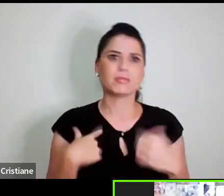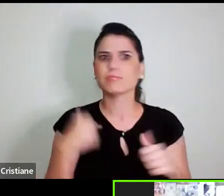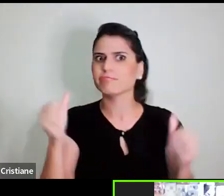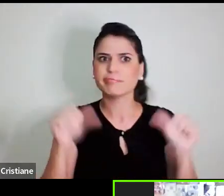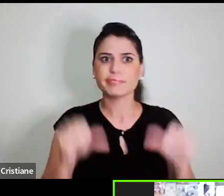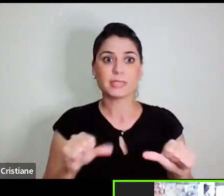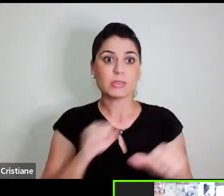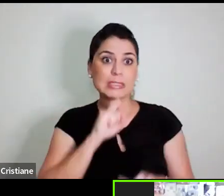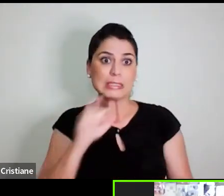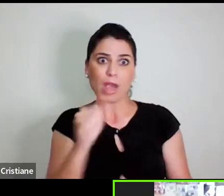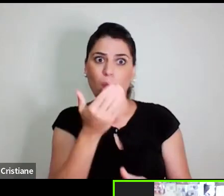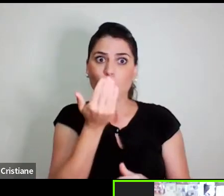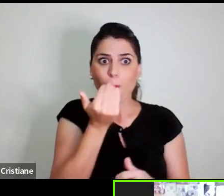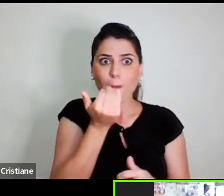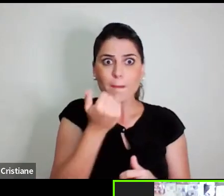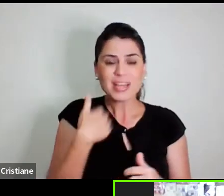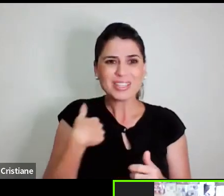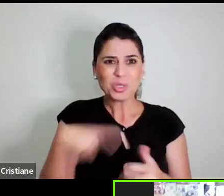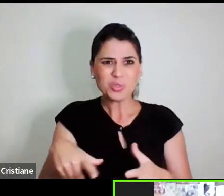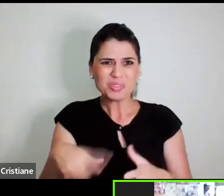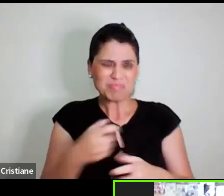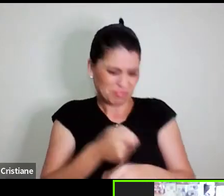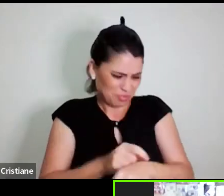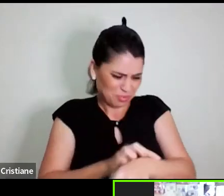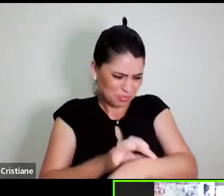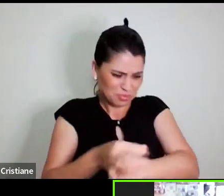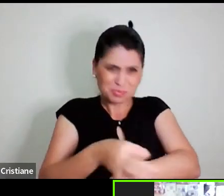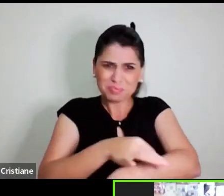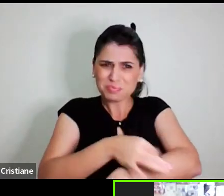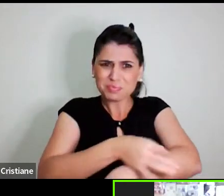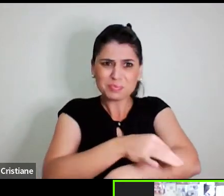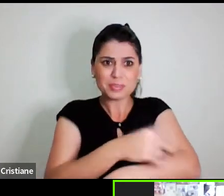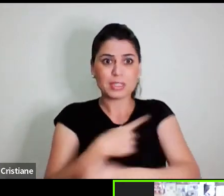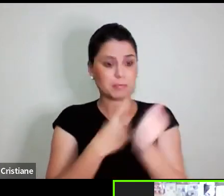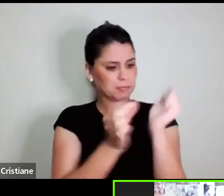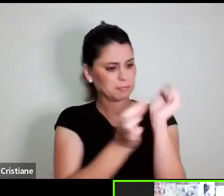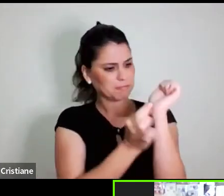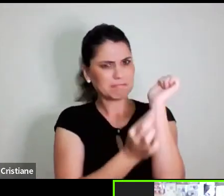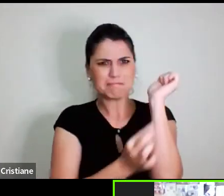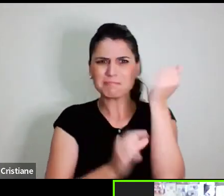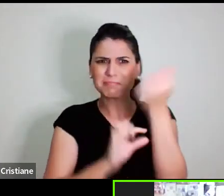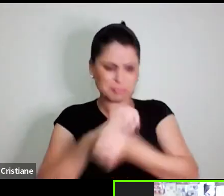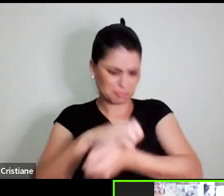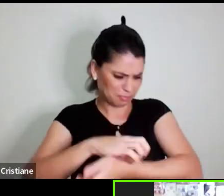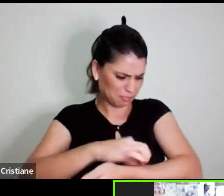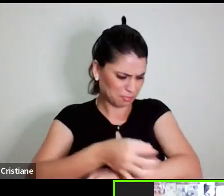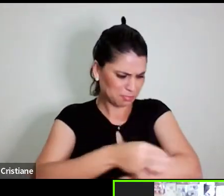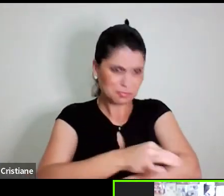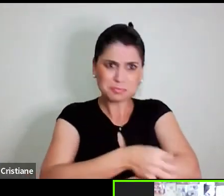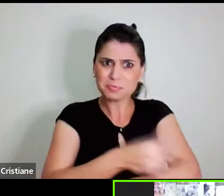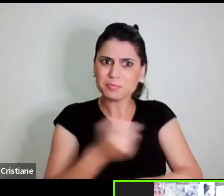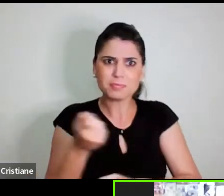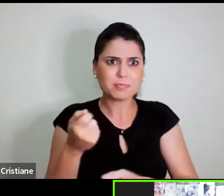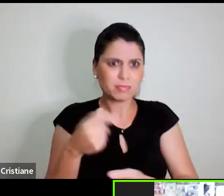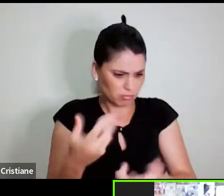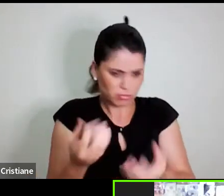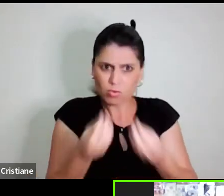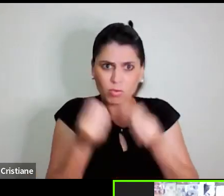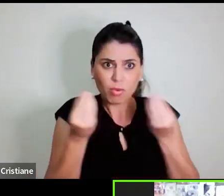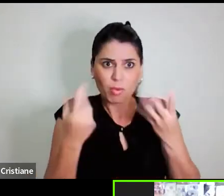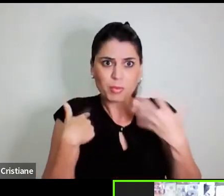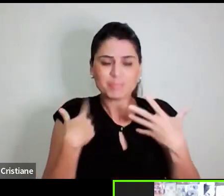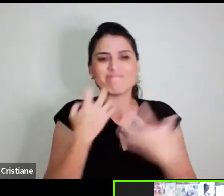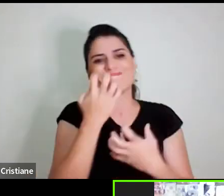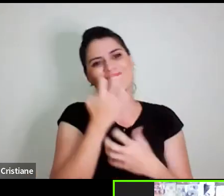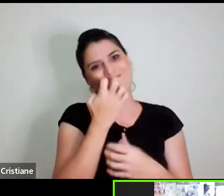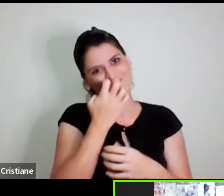alimentos, começava a dar urticária na corrente sanguínea. Uma vez eu parei assim, olhei